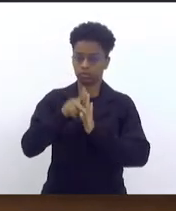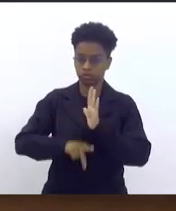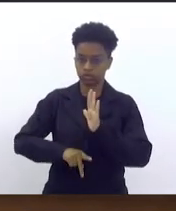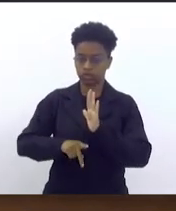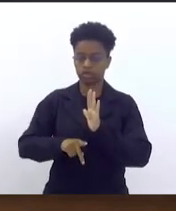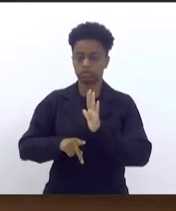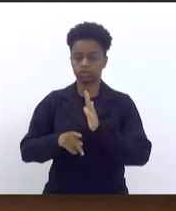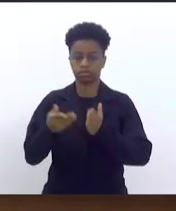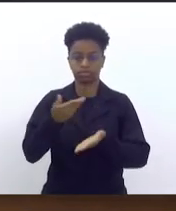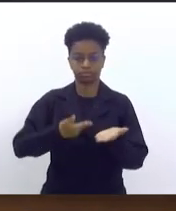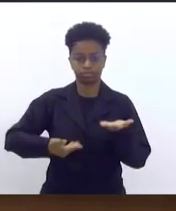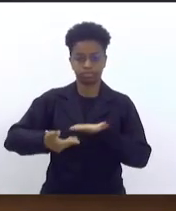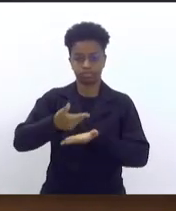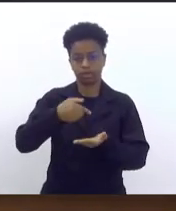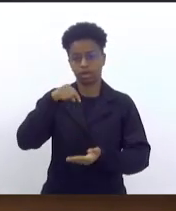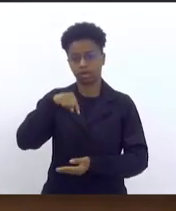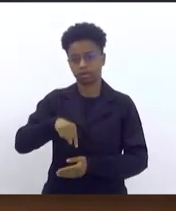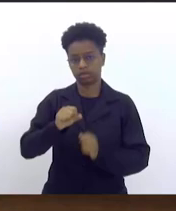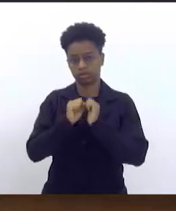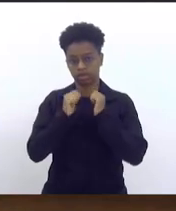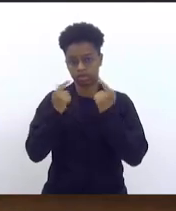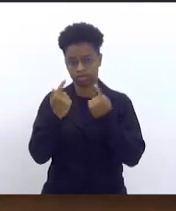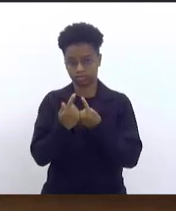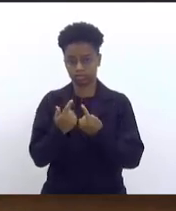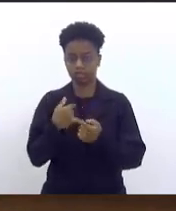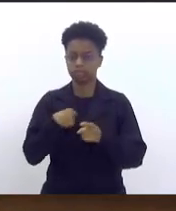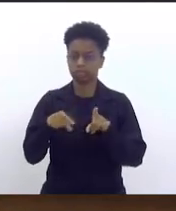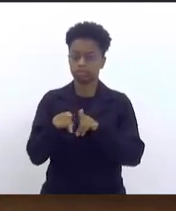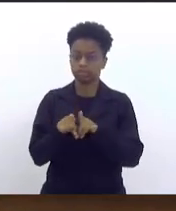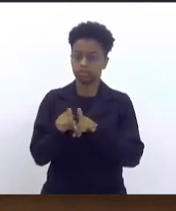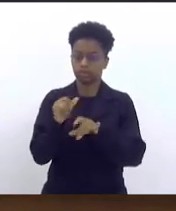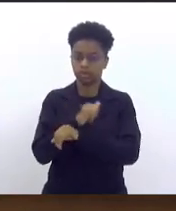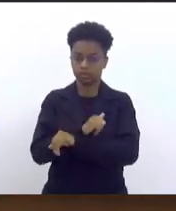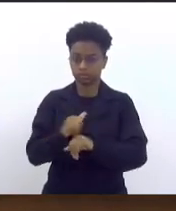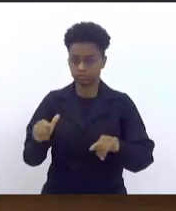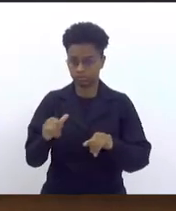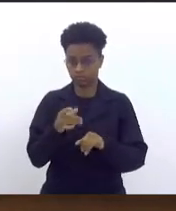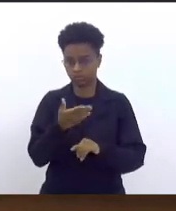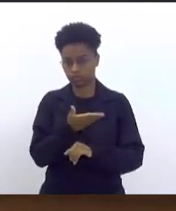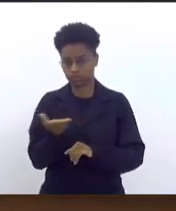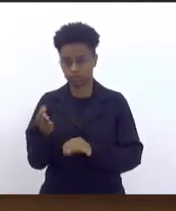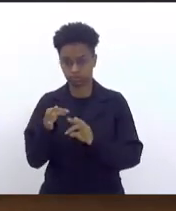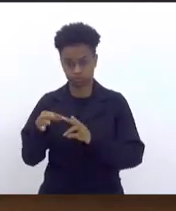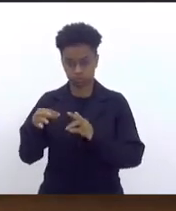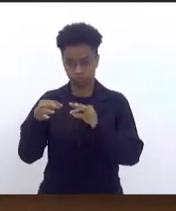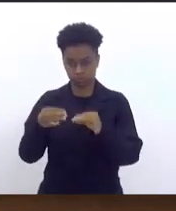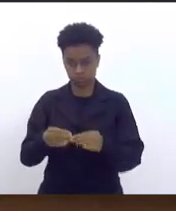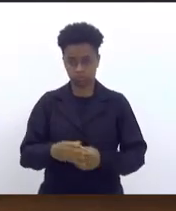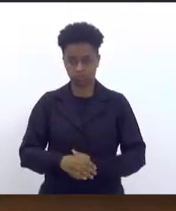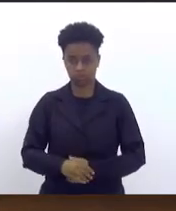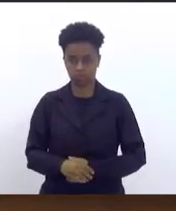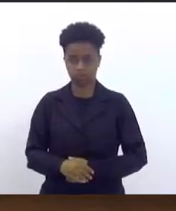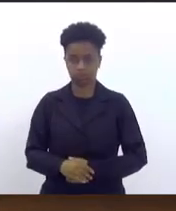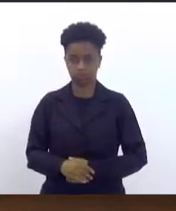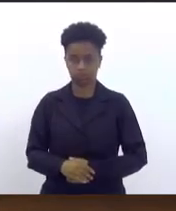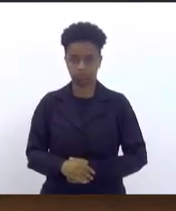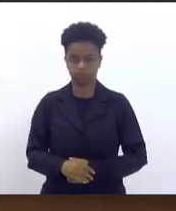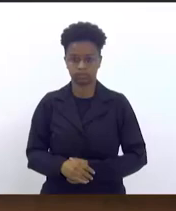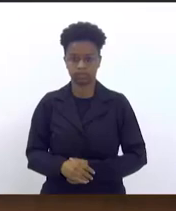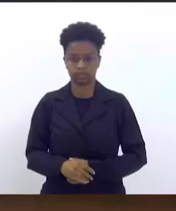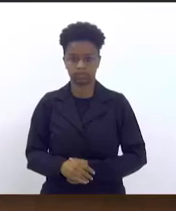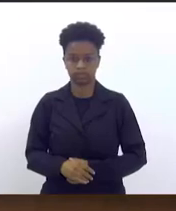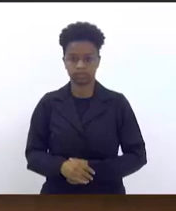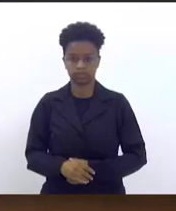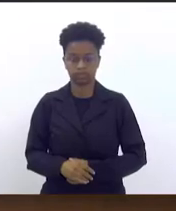é tramitada que nessa casa quero também que ressaltar a todos os senhores e as senhoras que me acompanham seja